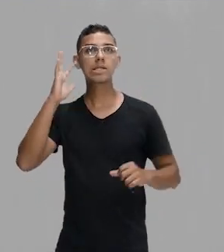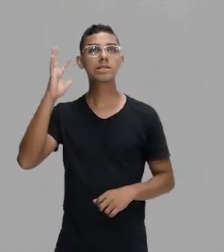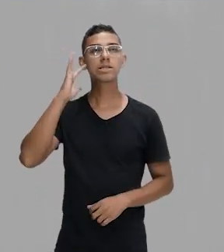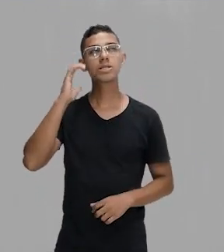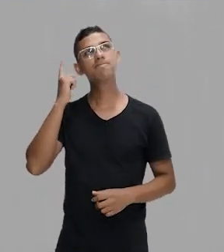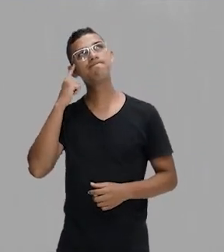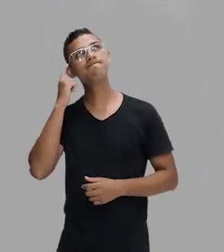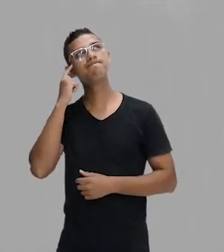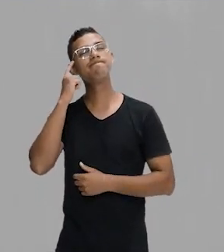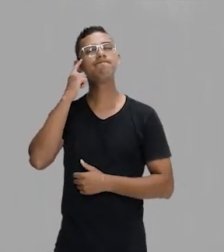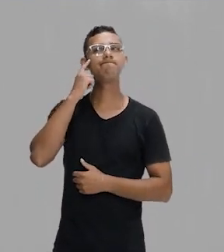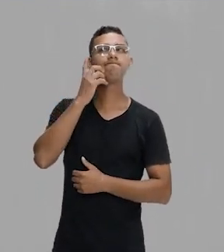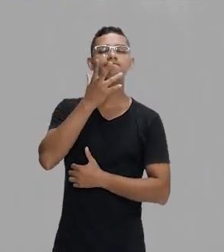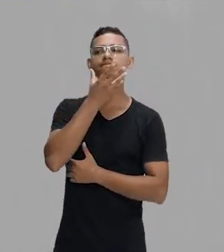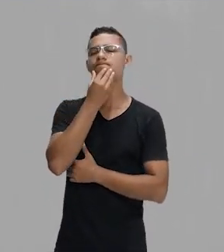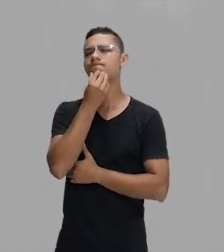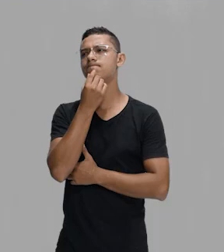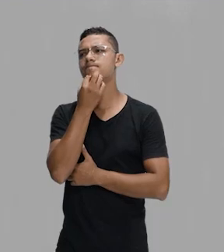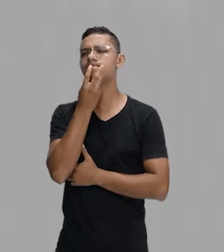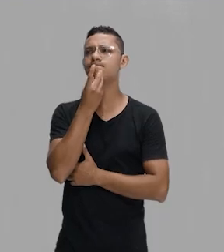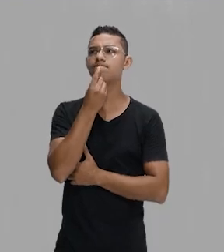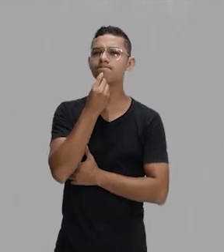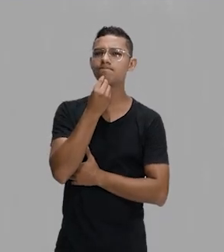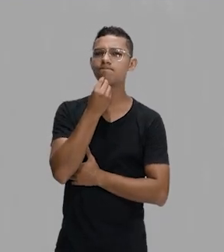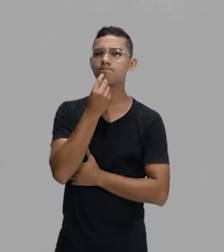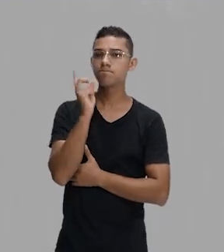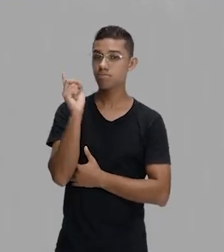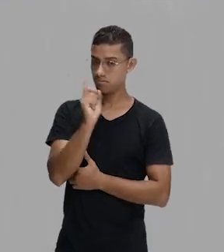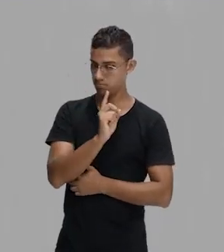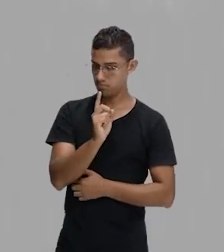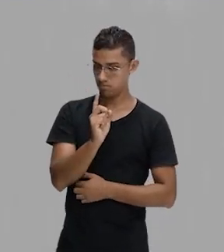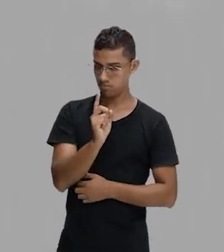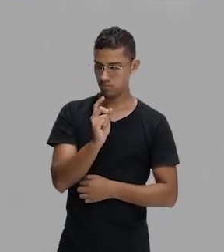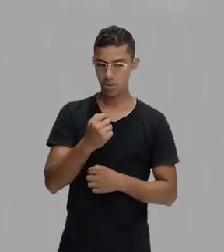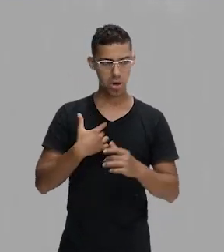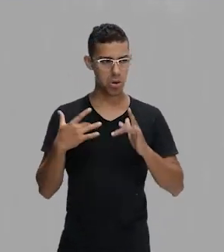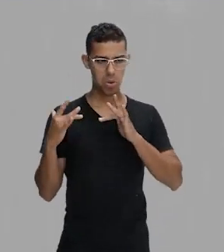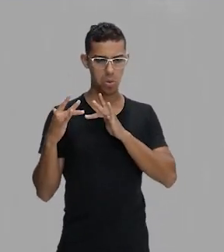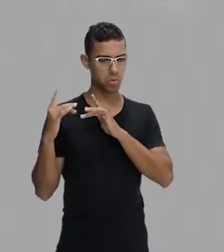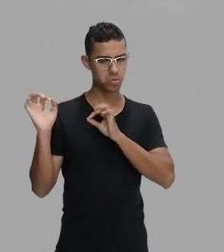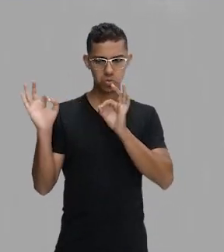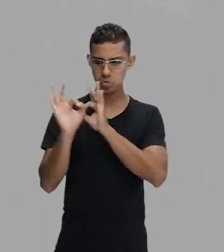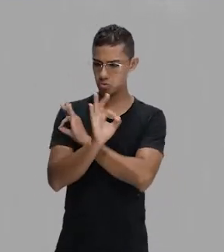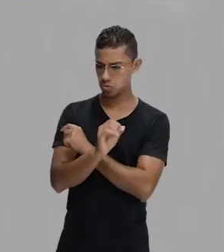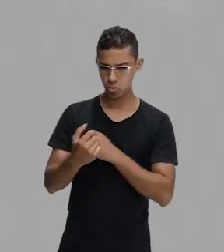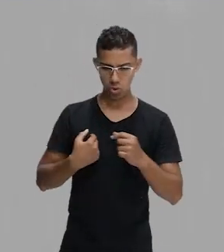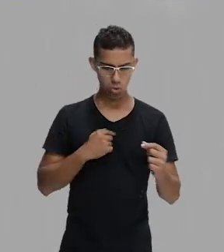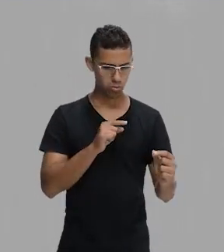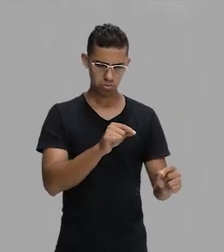É prematuro. Você ainda nem sequer teve contato direito com o objeto.